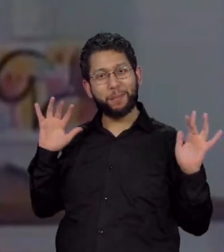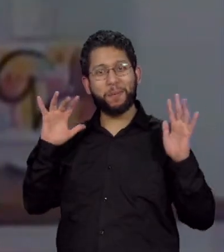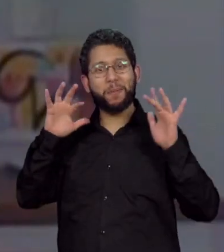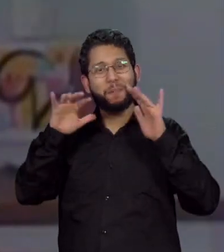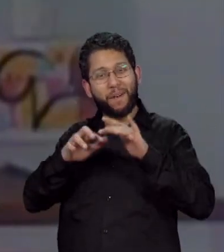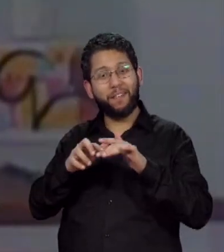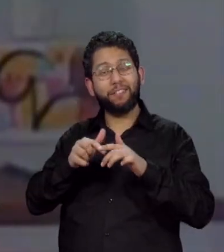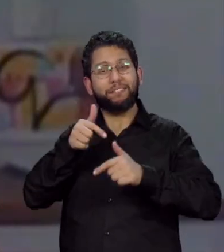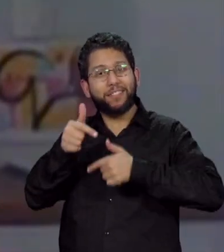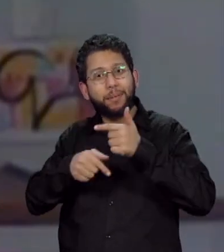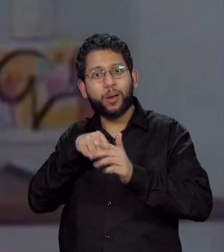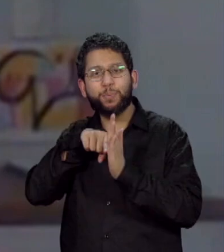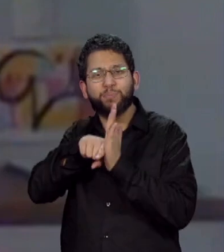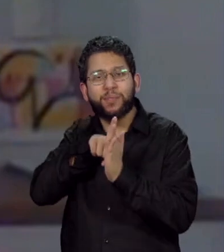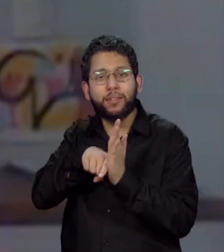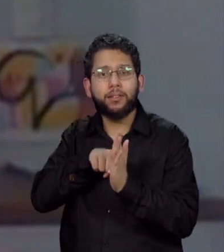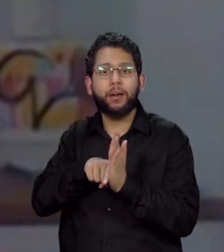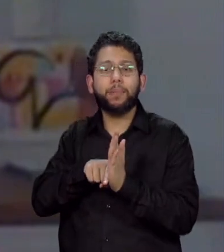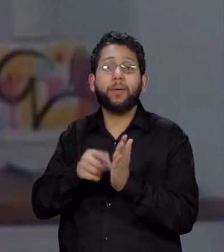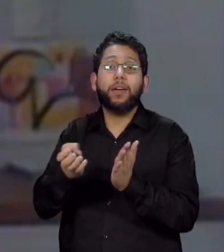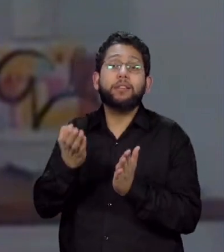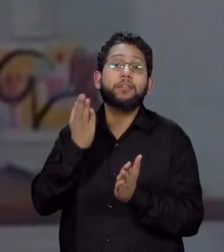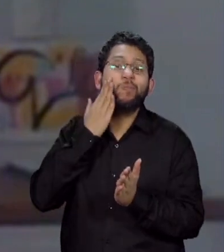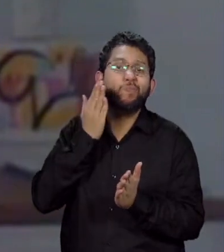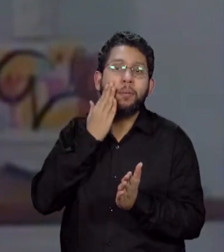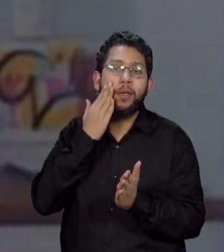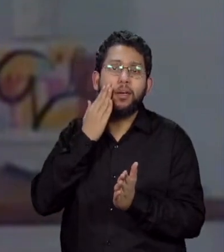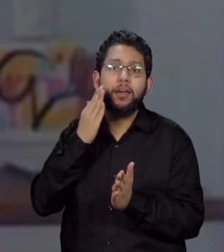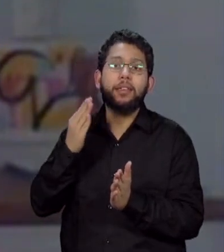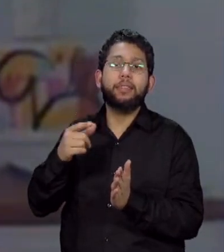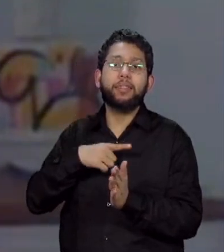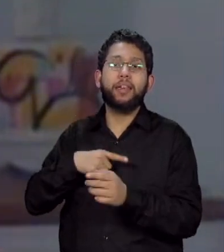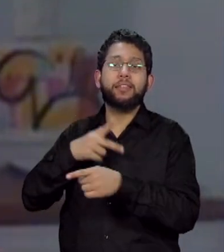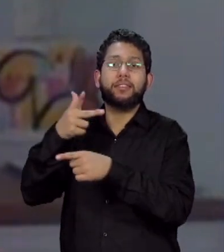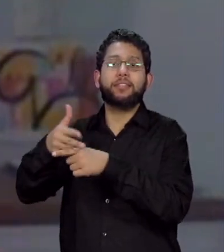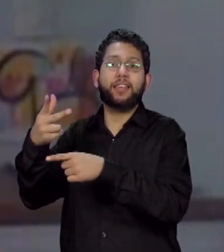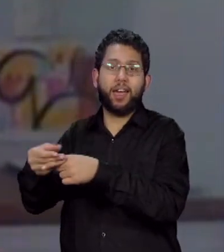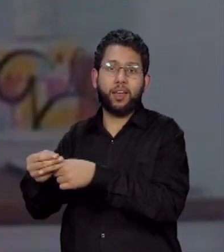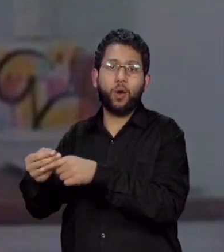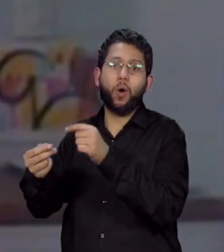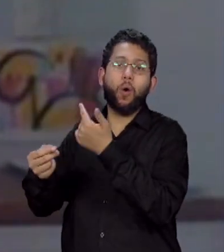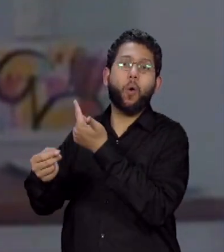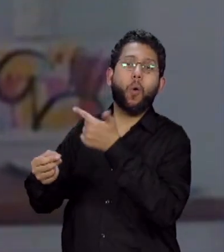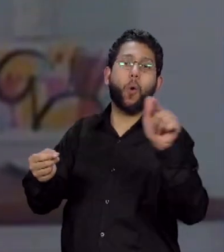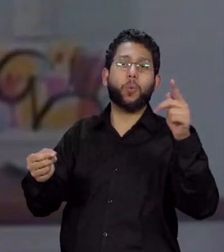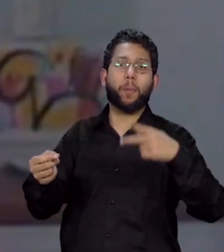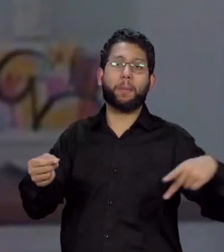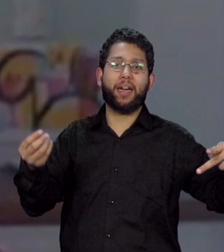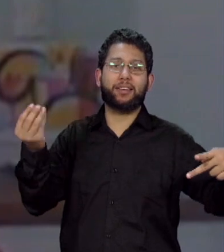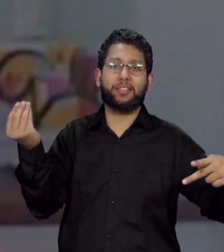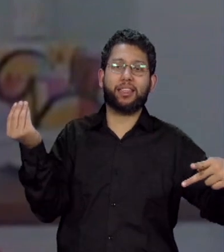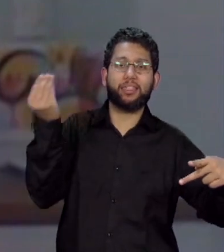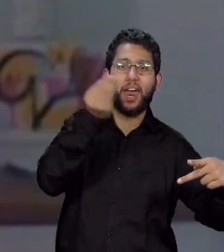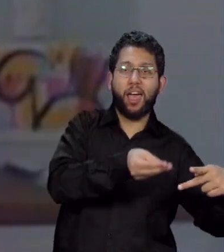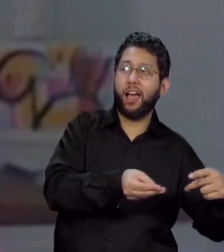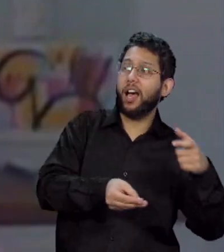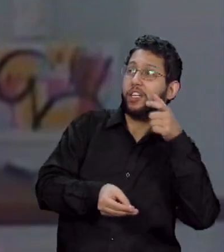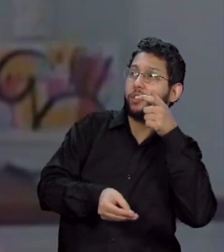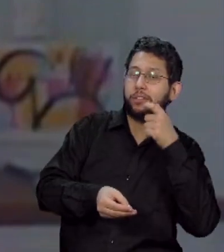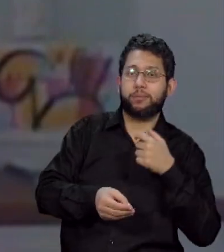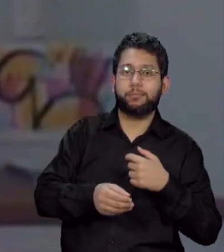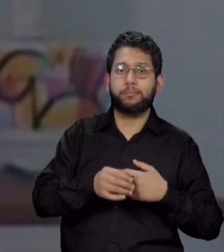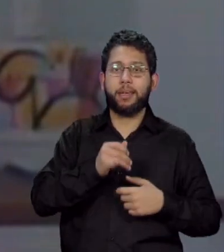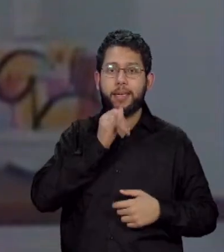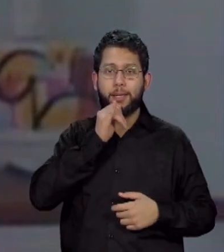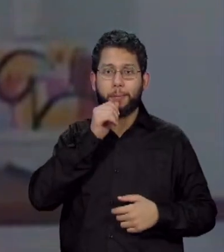para fazer um estudo de recepção dessas séries dinamarquesas a partir dos seus próprios países. Então, eu tive que fazer um estudo